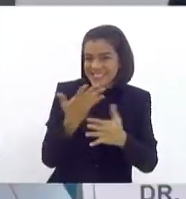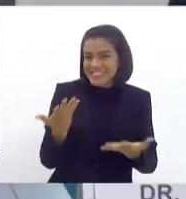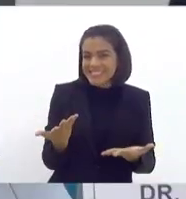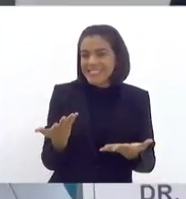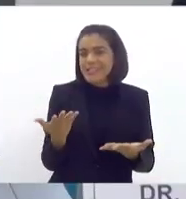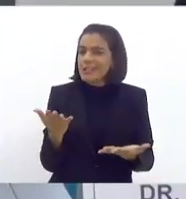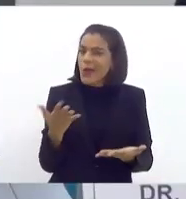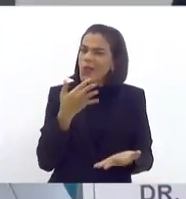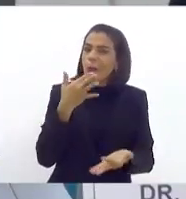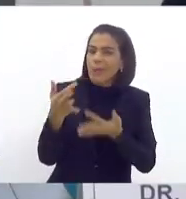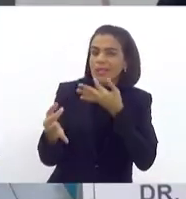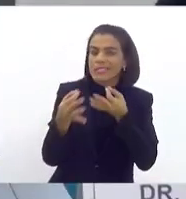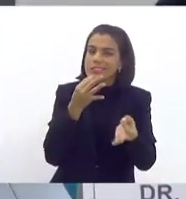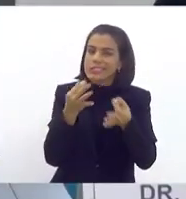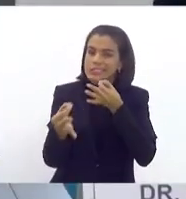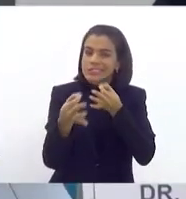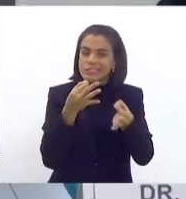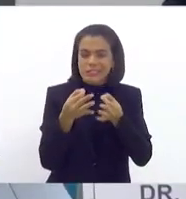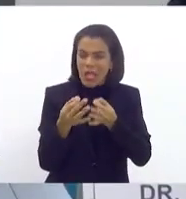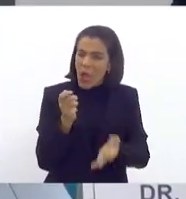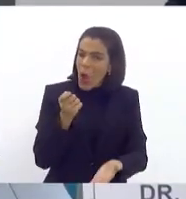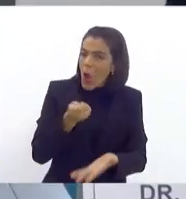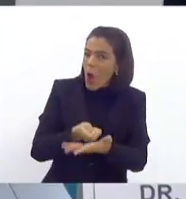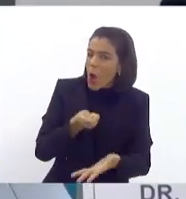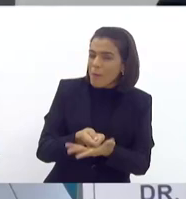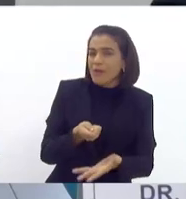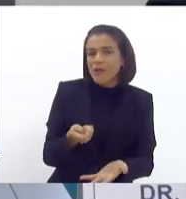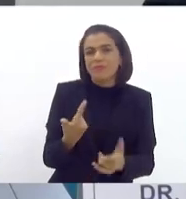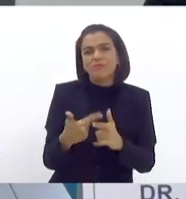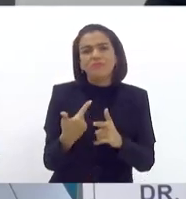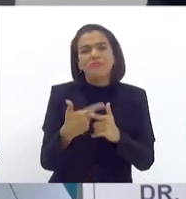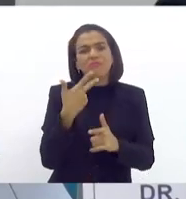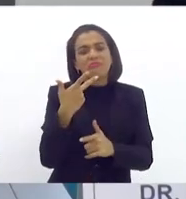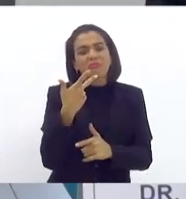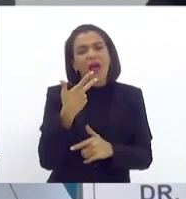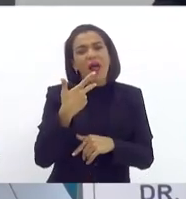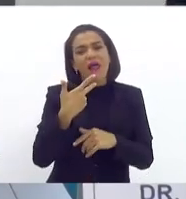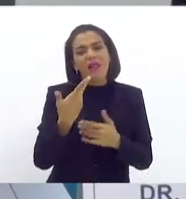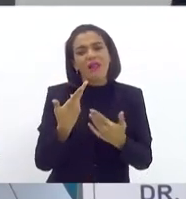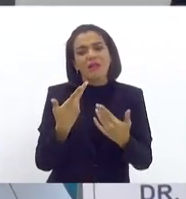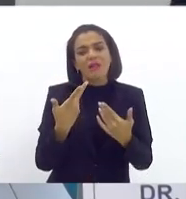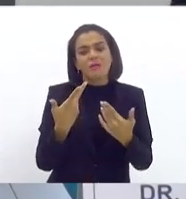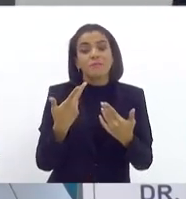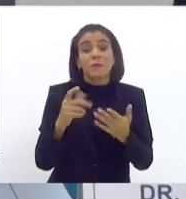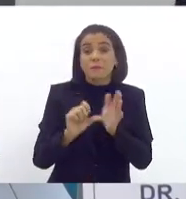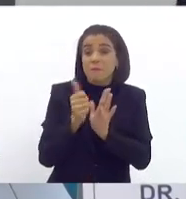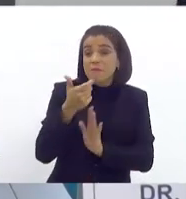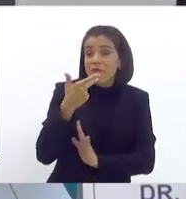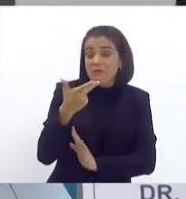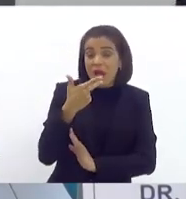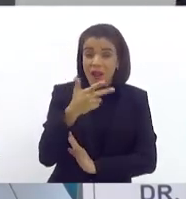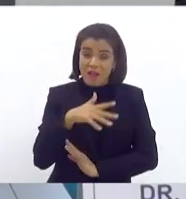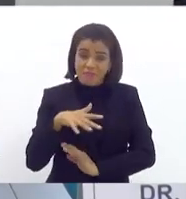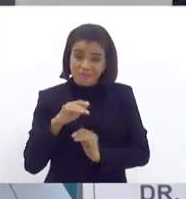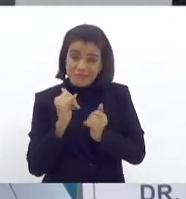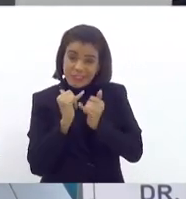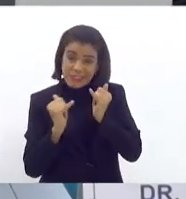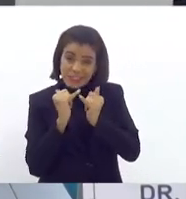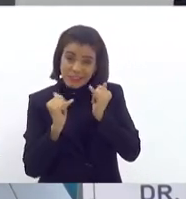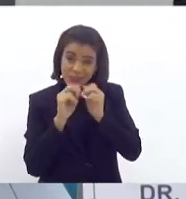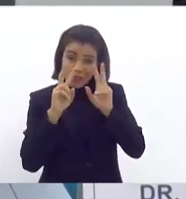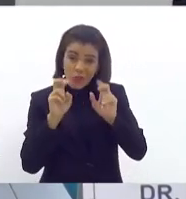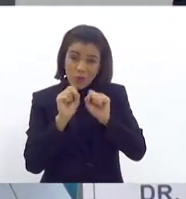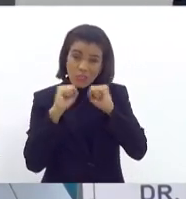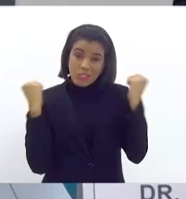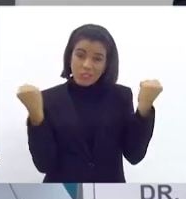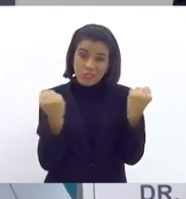tenho minhas críticas aqui. Fica obrigatório. Porque ele fala, em diversos momentos, primeiro ele fala de uma maneira genérica sobre os estádios, mas em